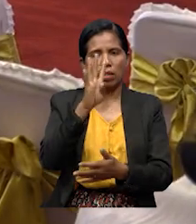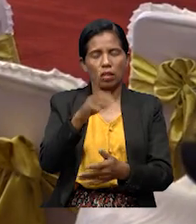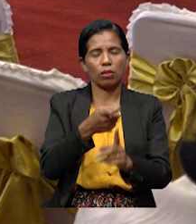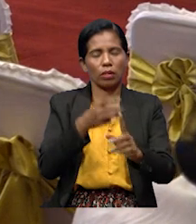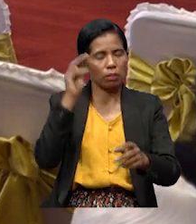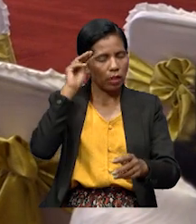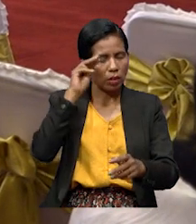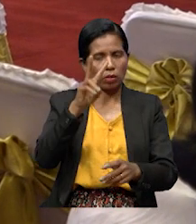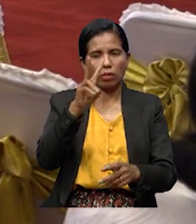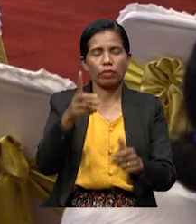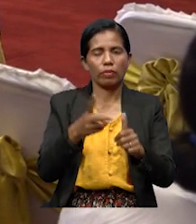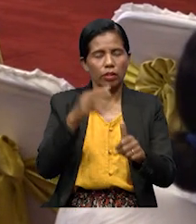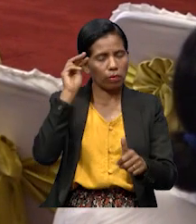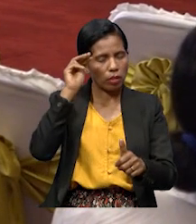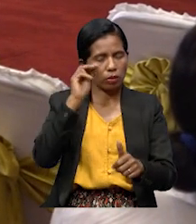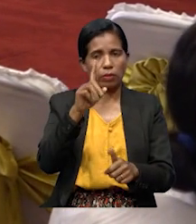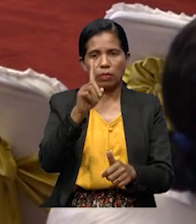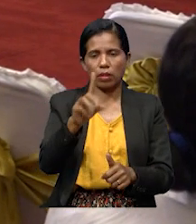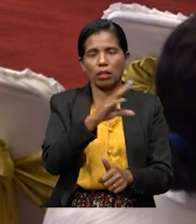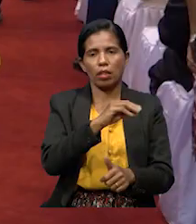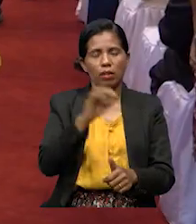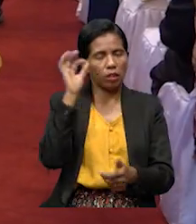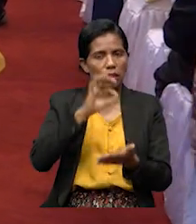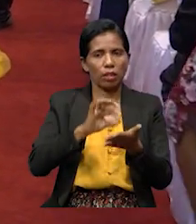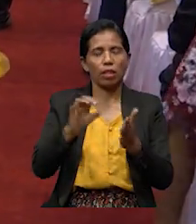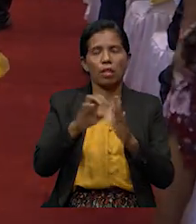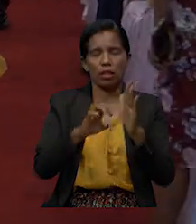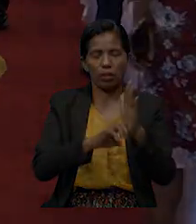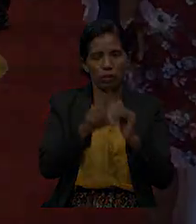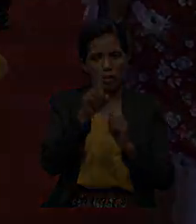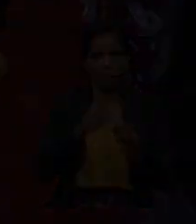vice-ministro ida no secretário estado ida Agustinho da Costa Benguinda Simenes, GMN.